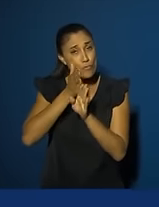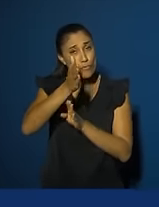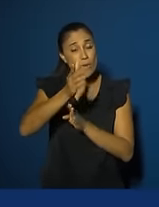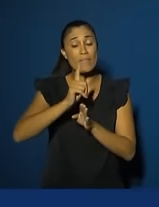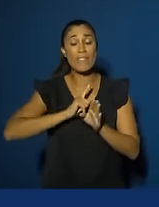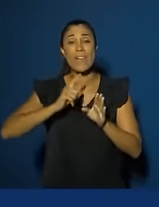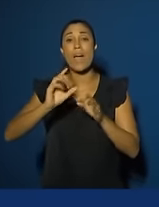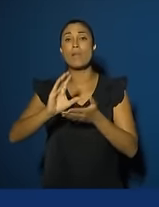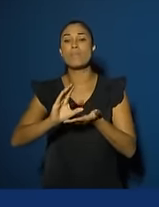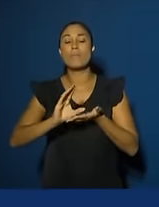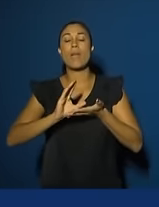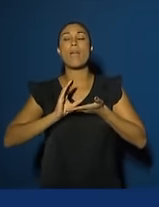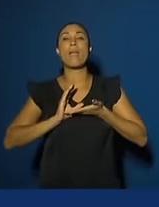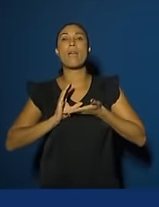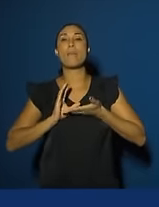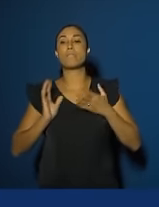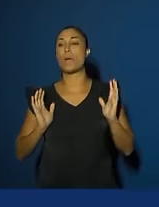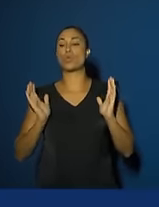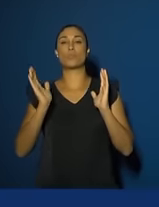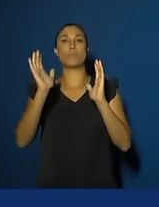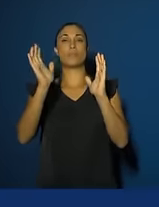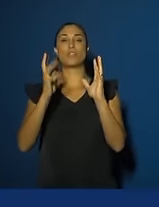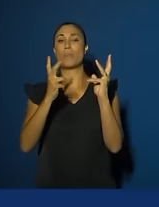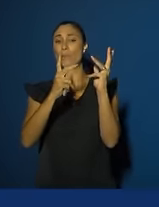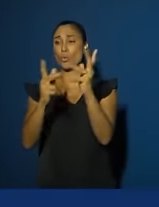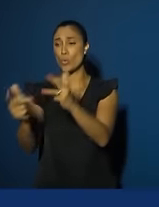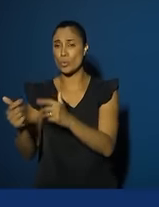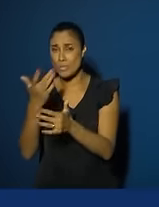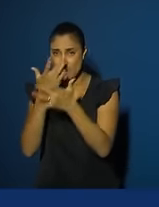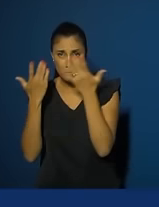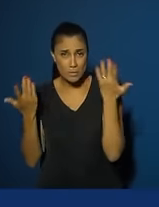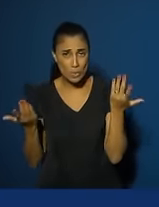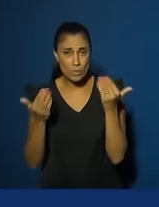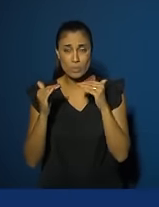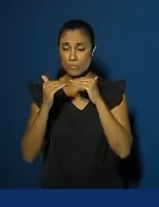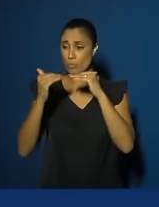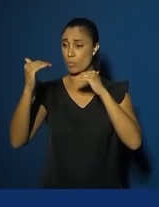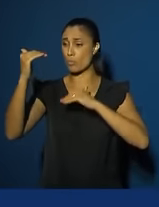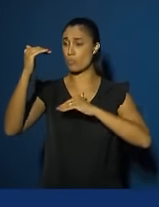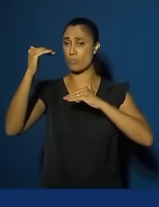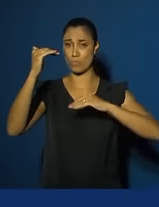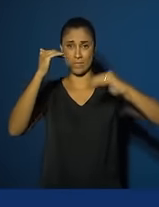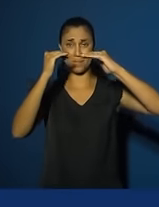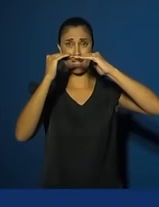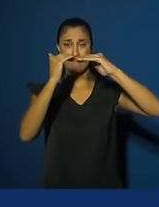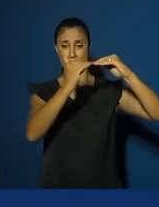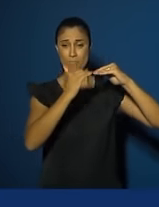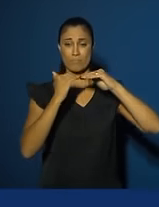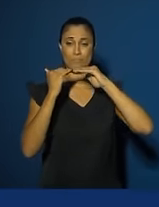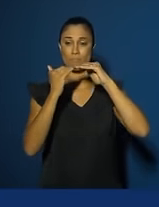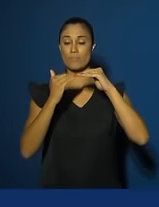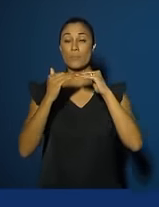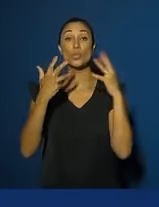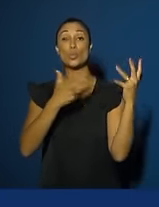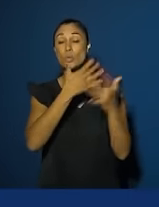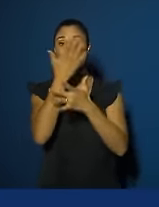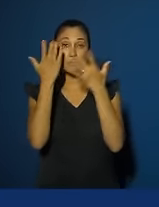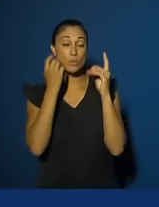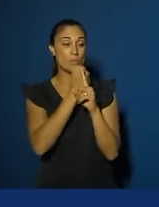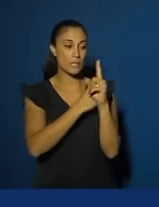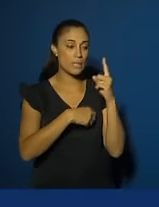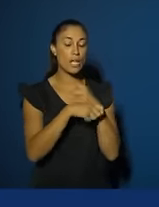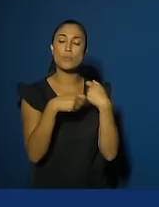trazer prosperidade para todo o mundo né não só para todo mundo todo mundo tem que ver o Brasil com uma perspectiva nova